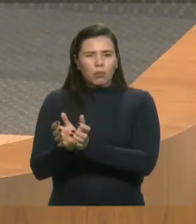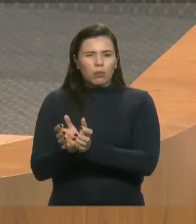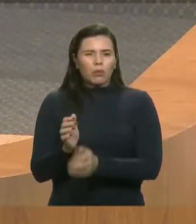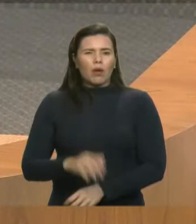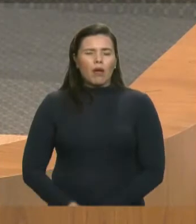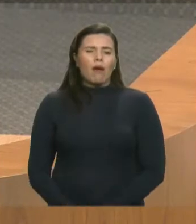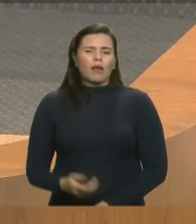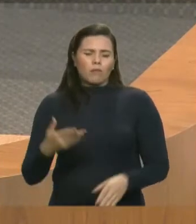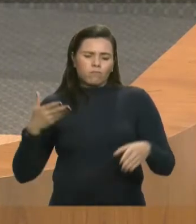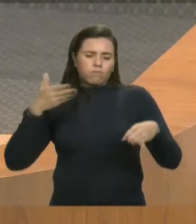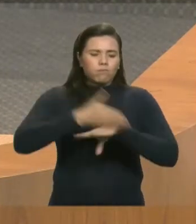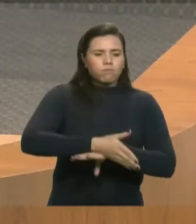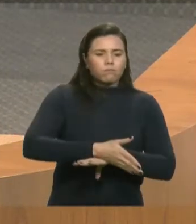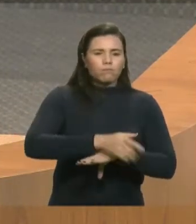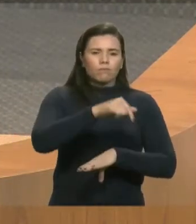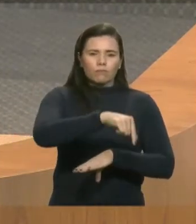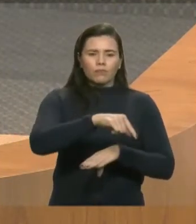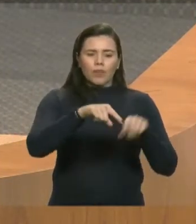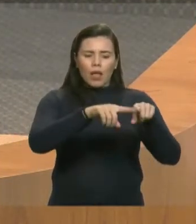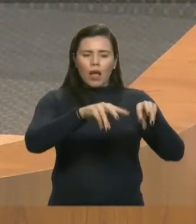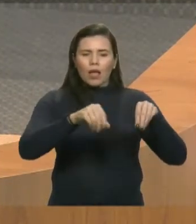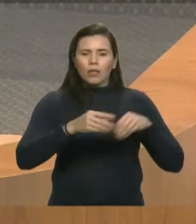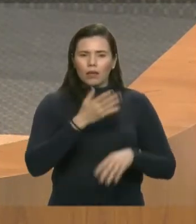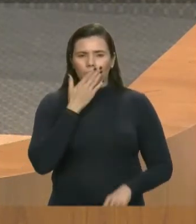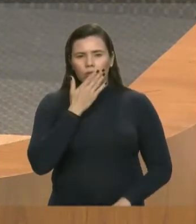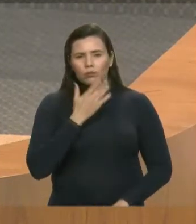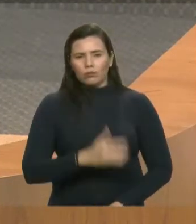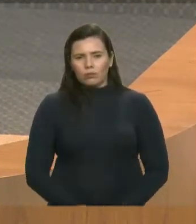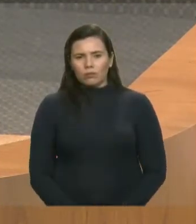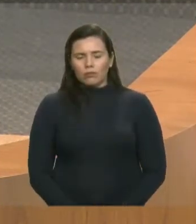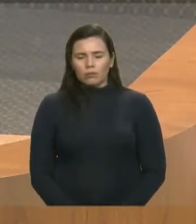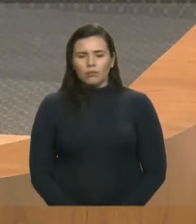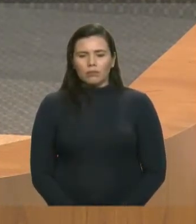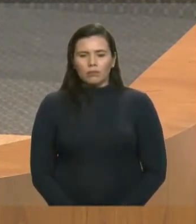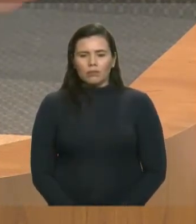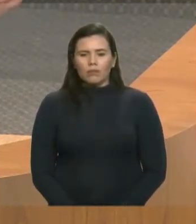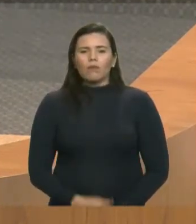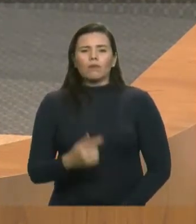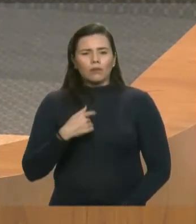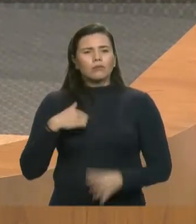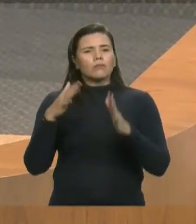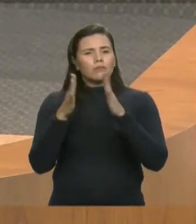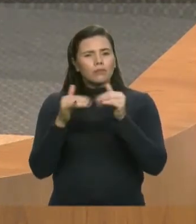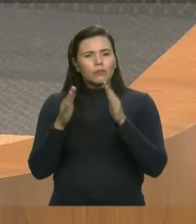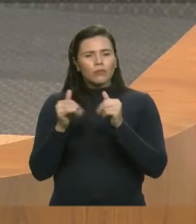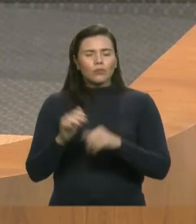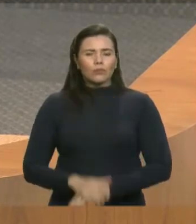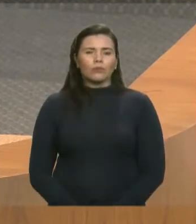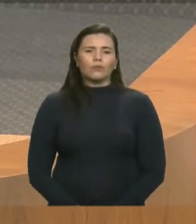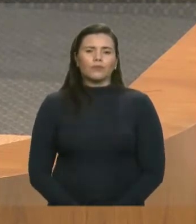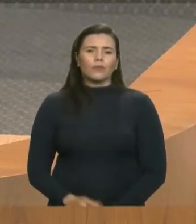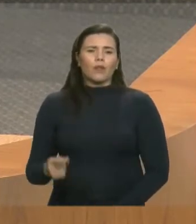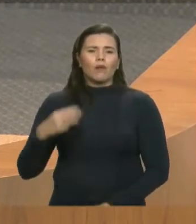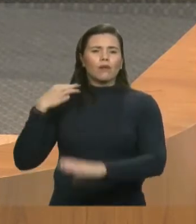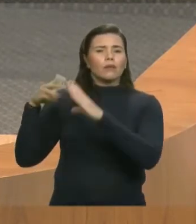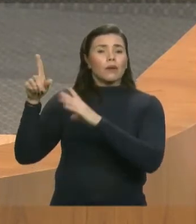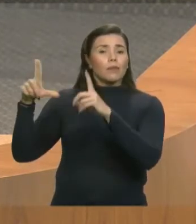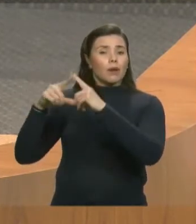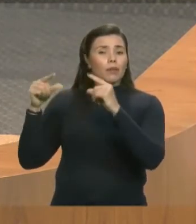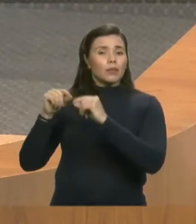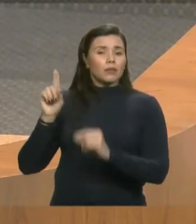dentro das terras indígenas. Esse é o apelo que faremos através de requerimentos já